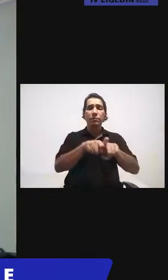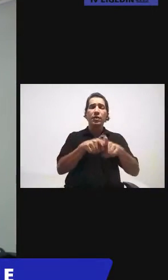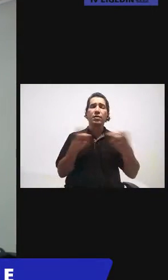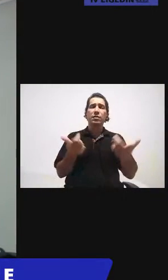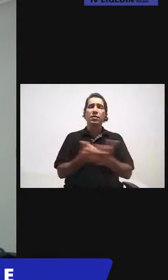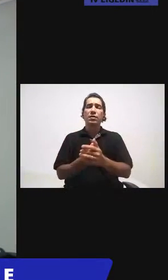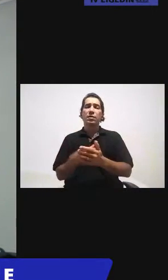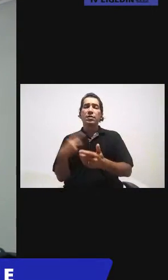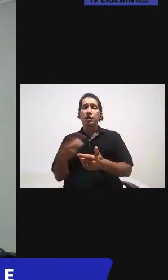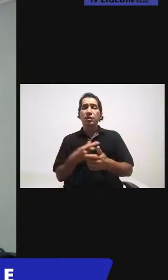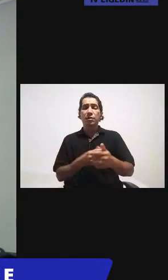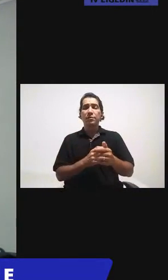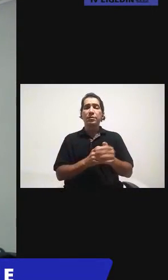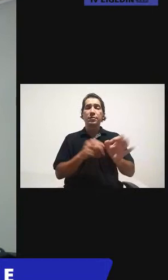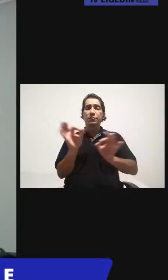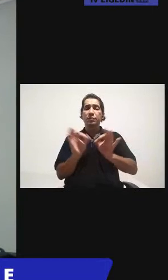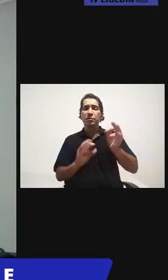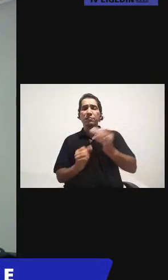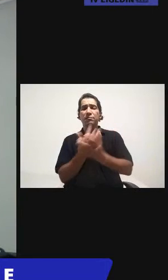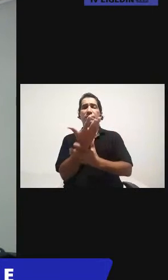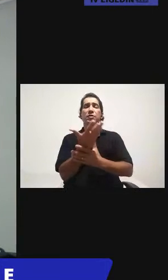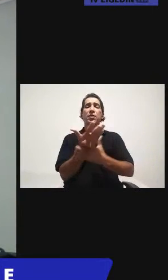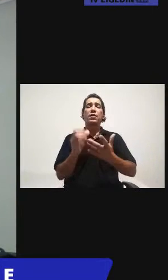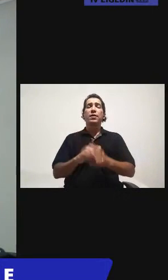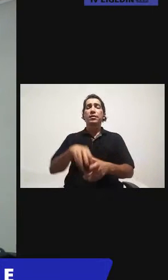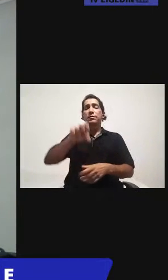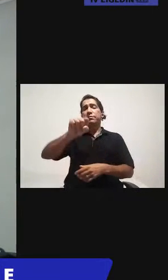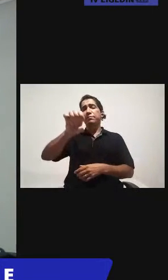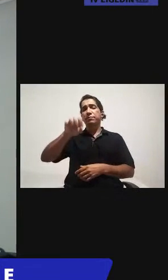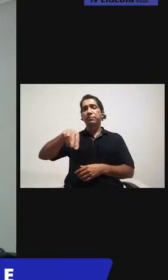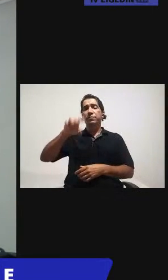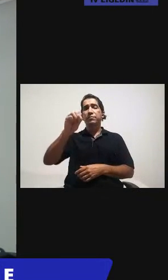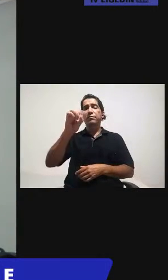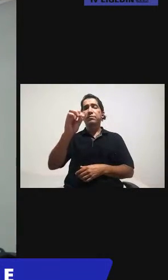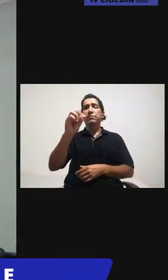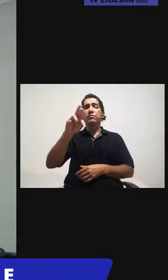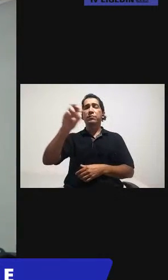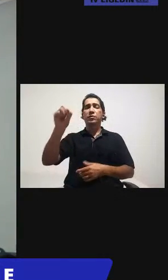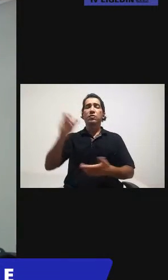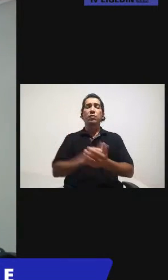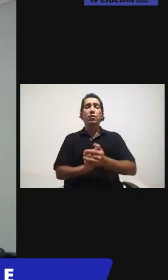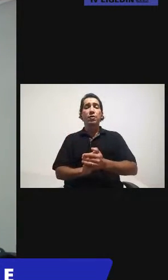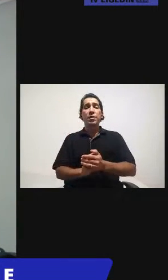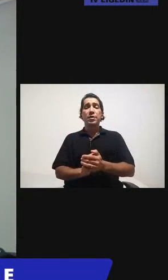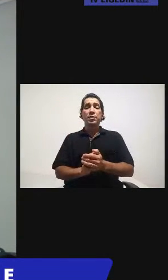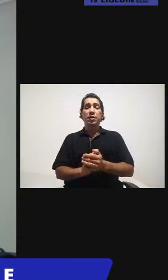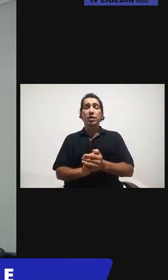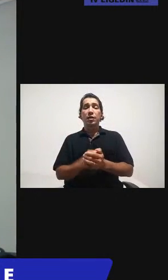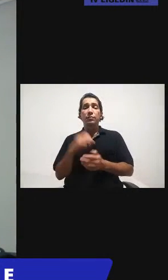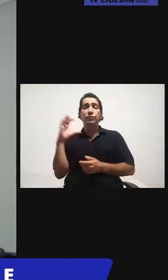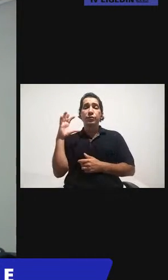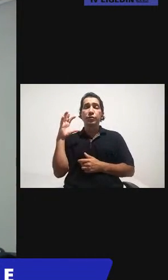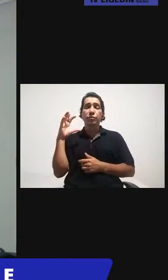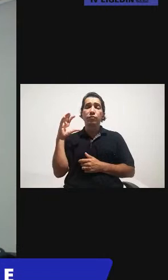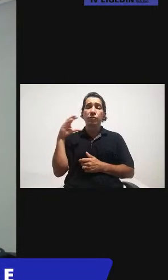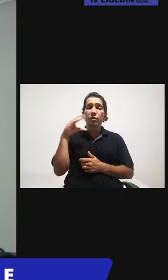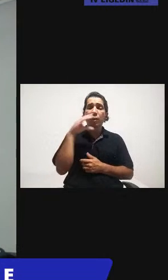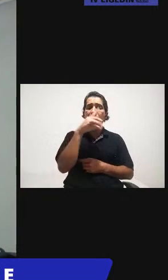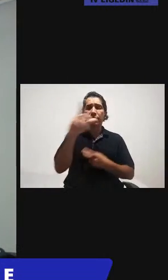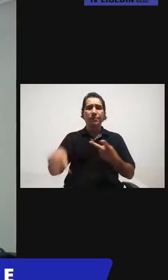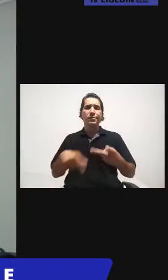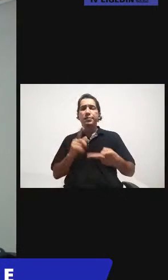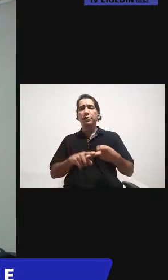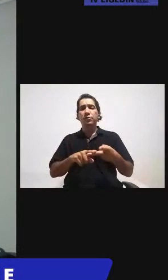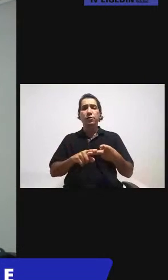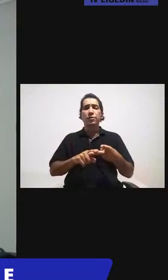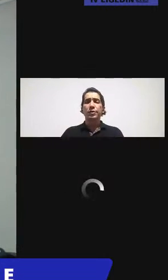né? Instalamos sensores de temperatura, sensores de umidade, sensores de fluxo, de controle de vazão, sensor